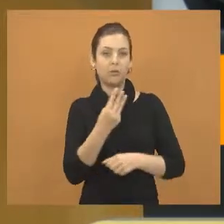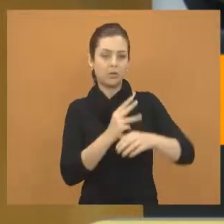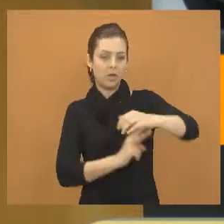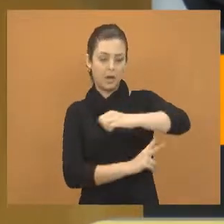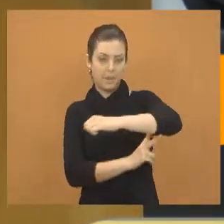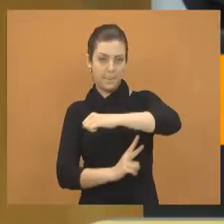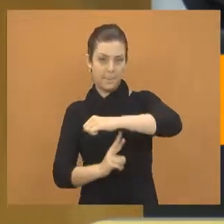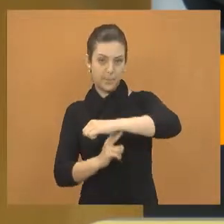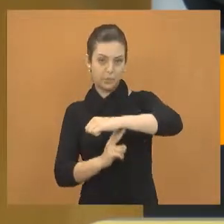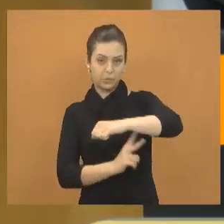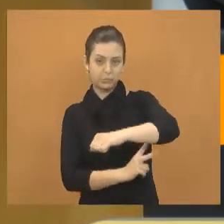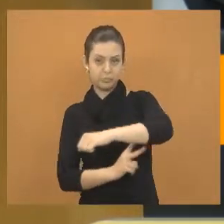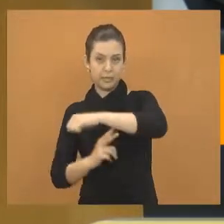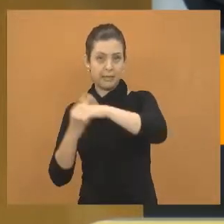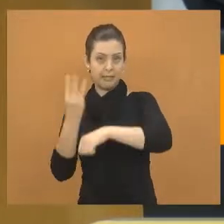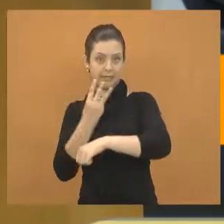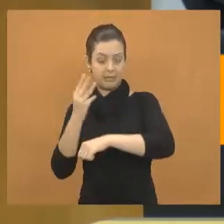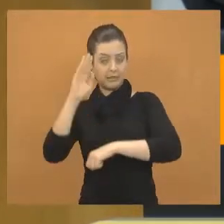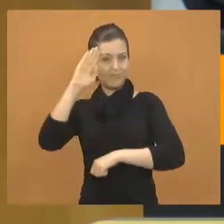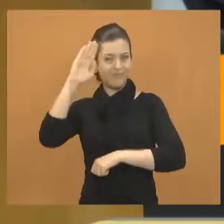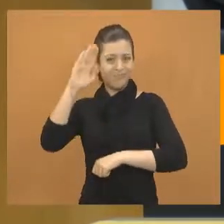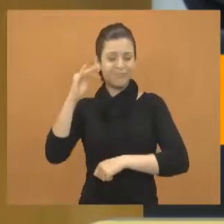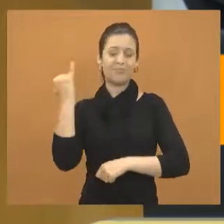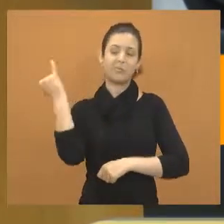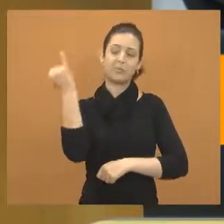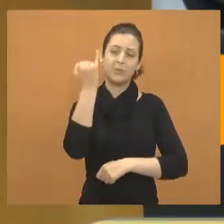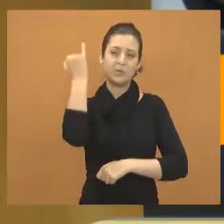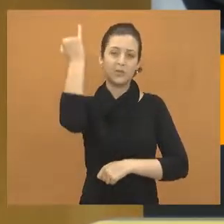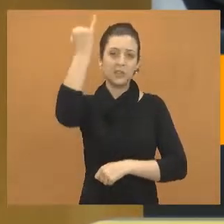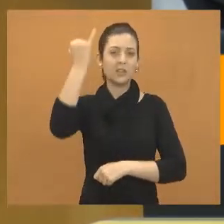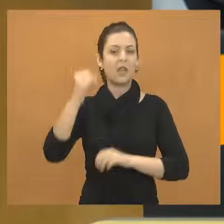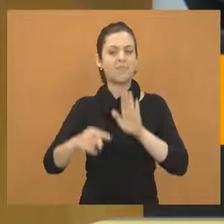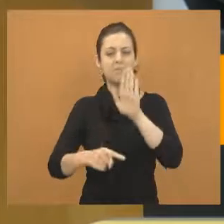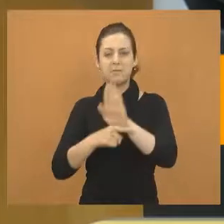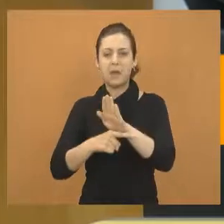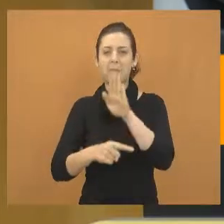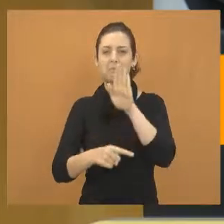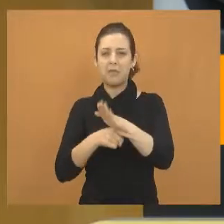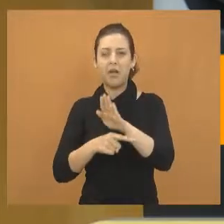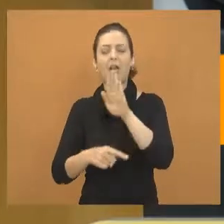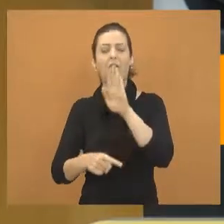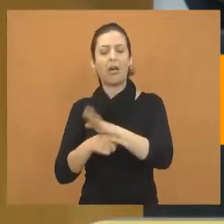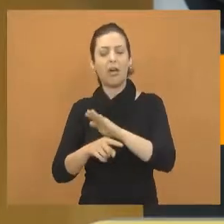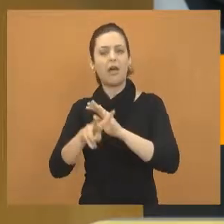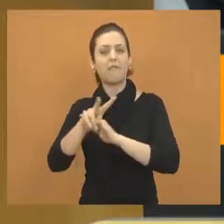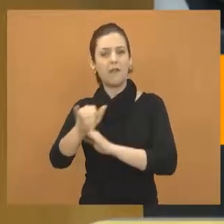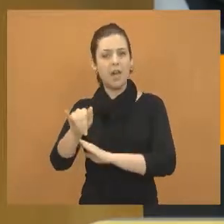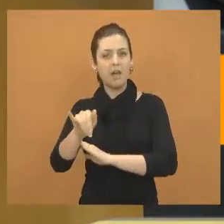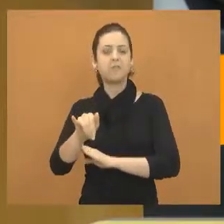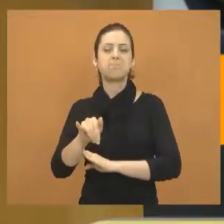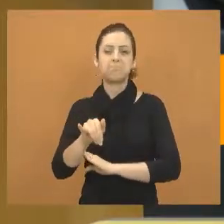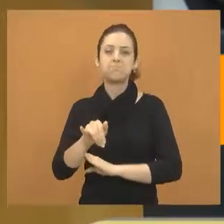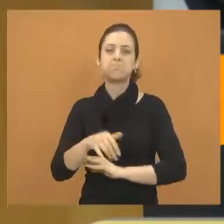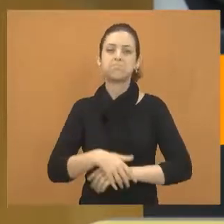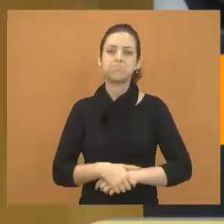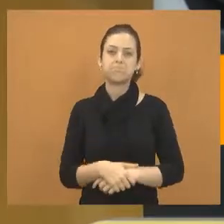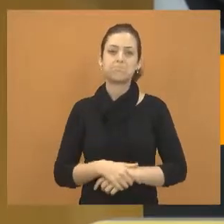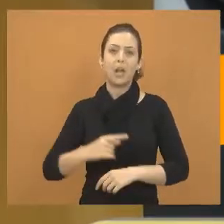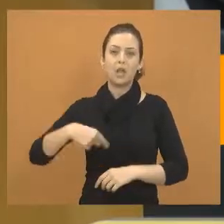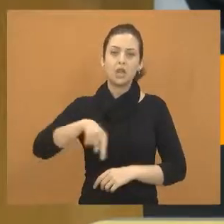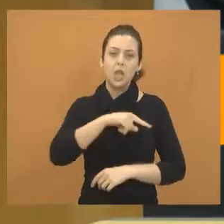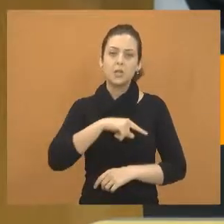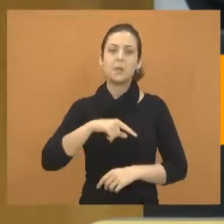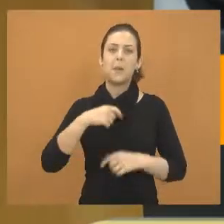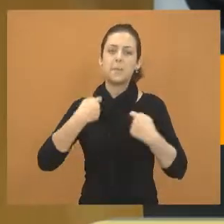ponte aqui na nossa cidade é fundamental. Eu acho que vai ajudar muito aqui na nossa cidade e a gente